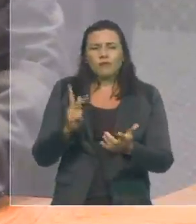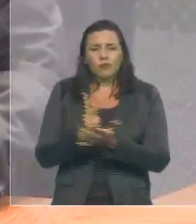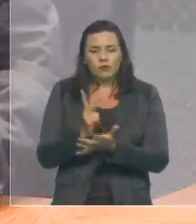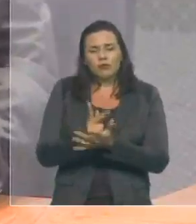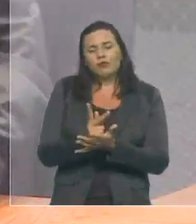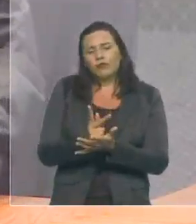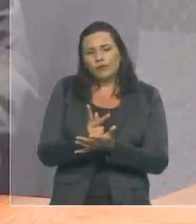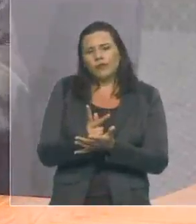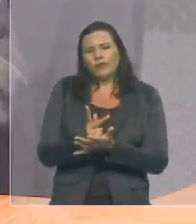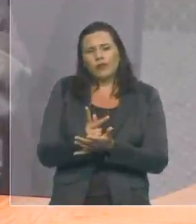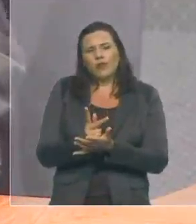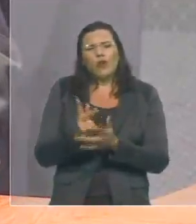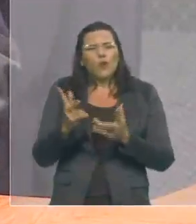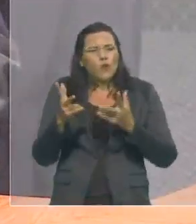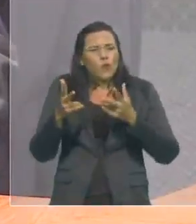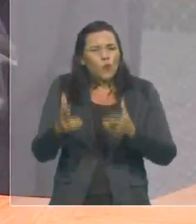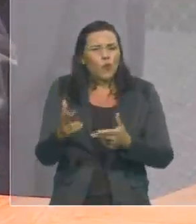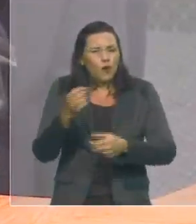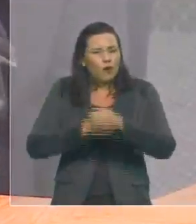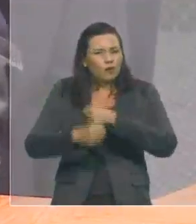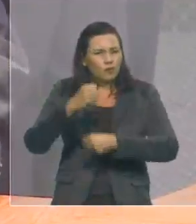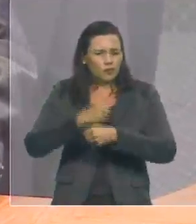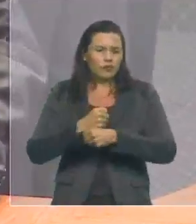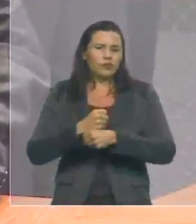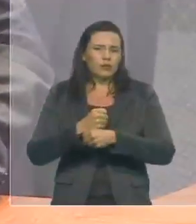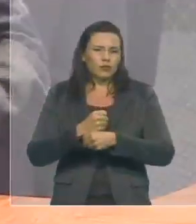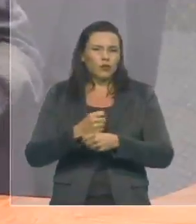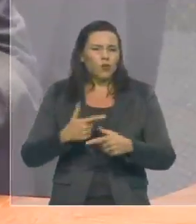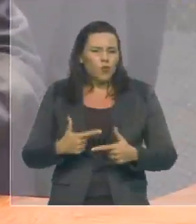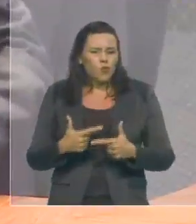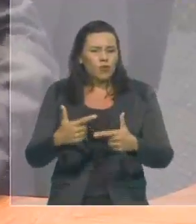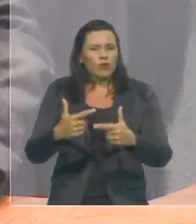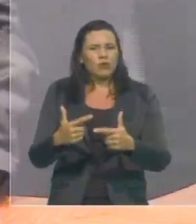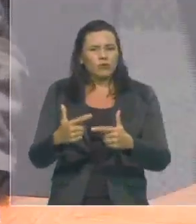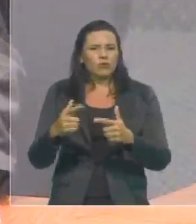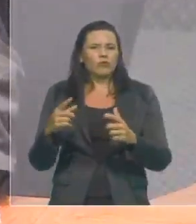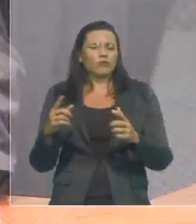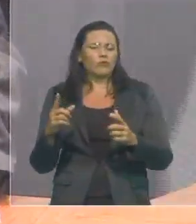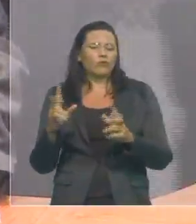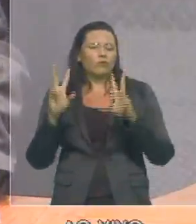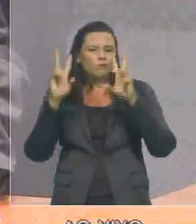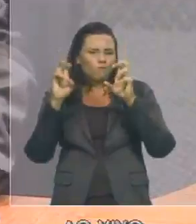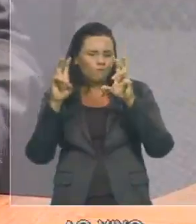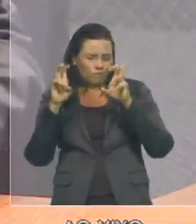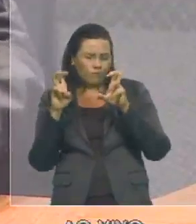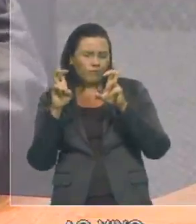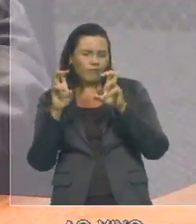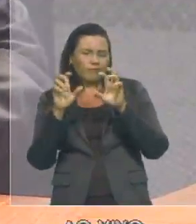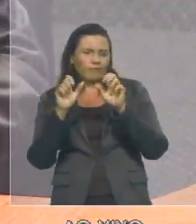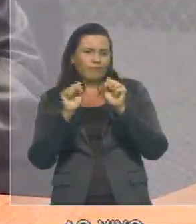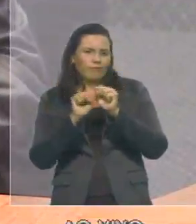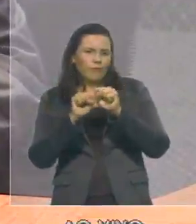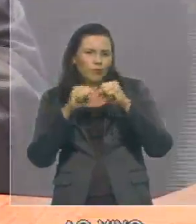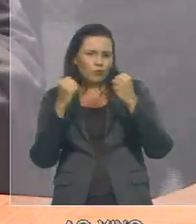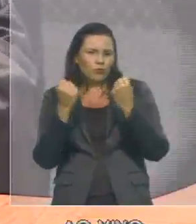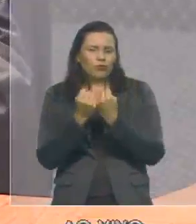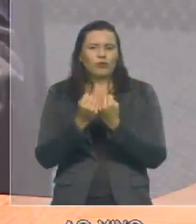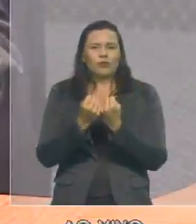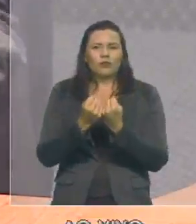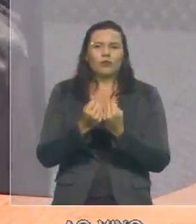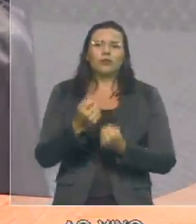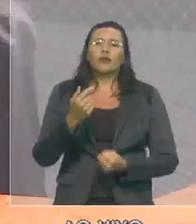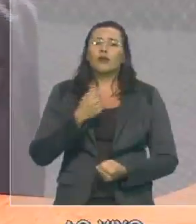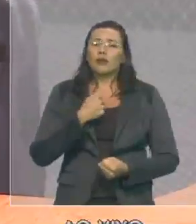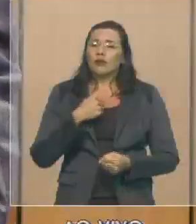vez, nós retornamos a esta tribuna para falar também de um tema muito importante, até porque nós estamos defendendo também o Maranhão